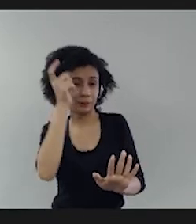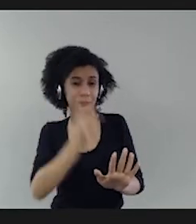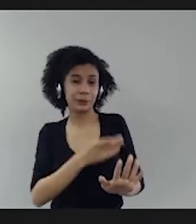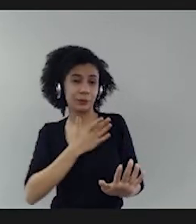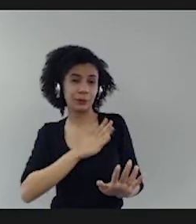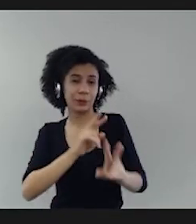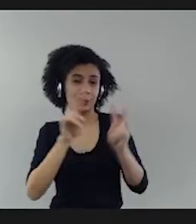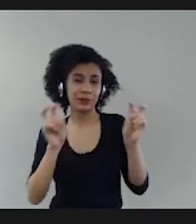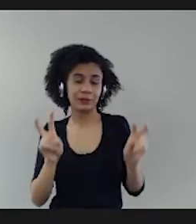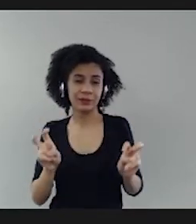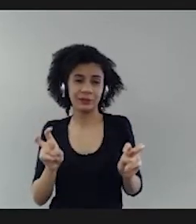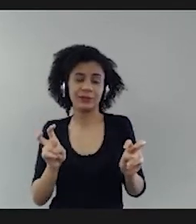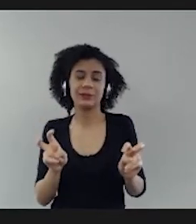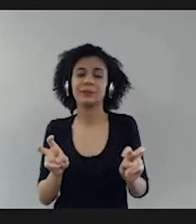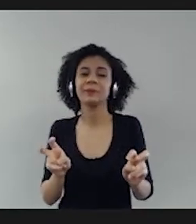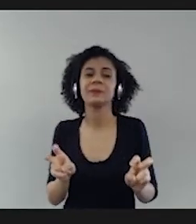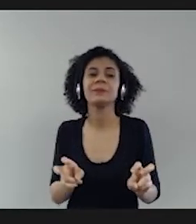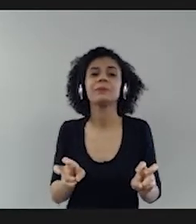gosta muito desse assunto.